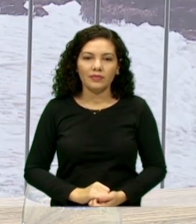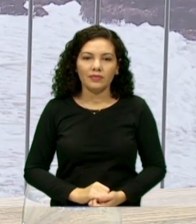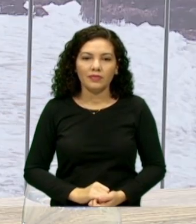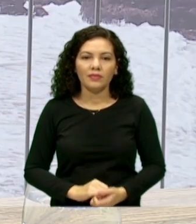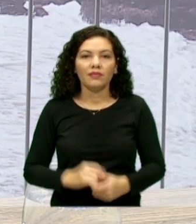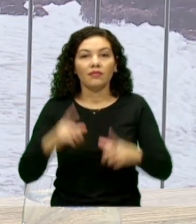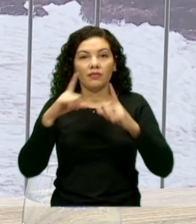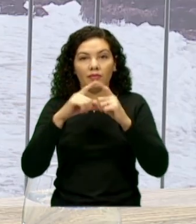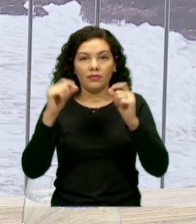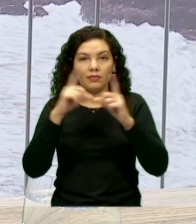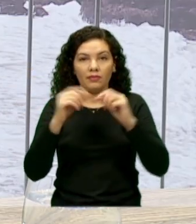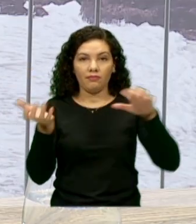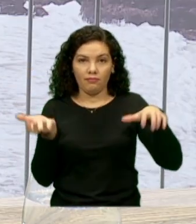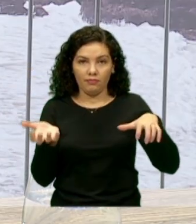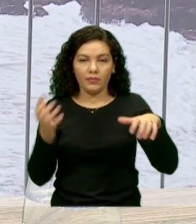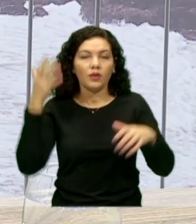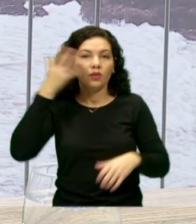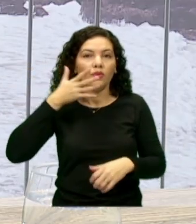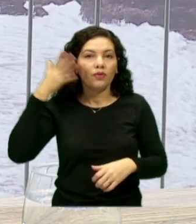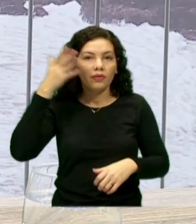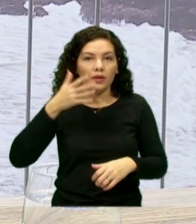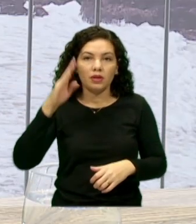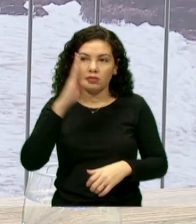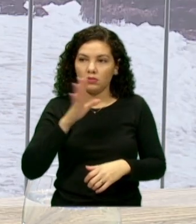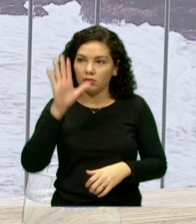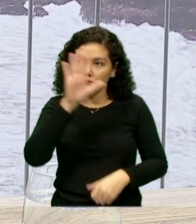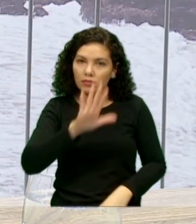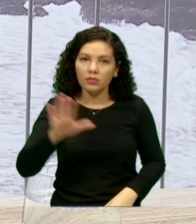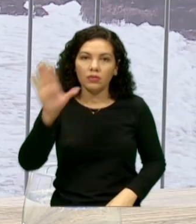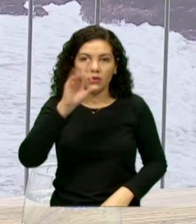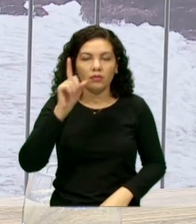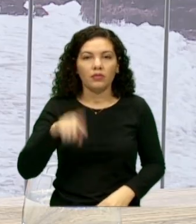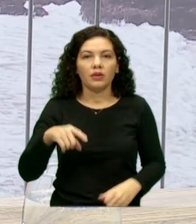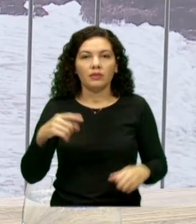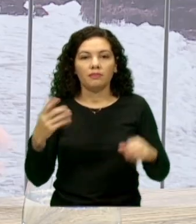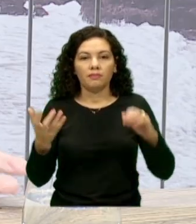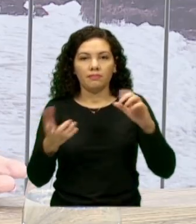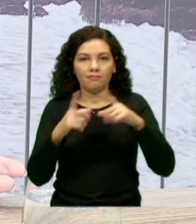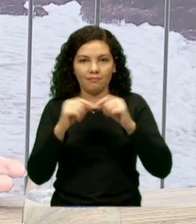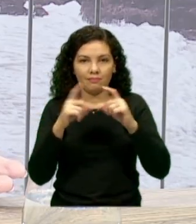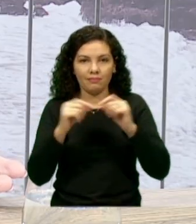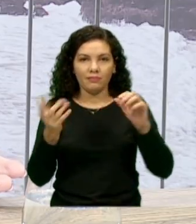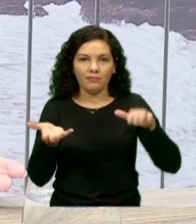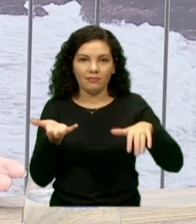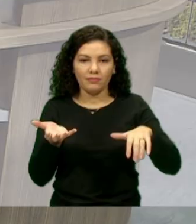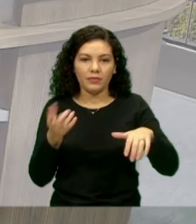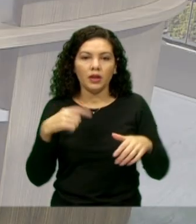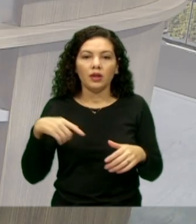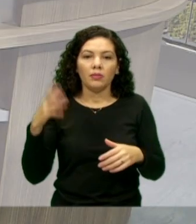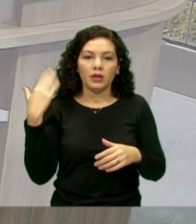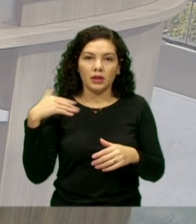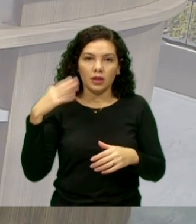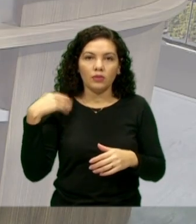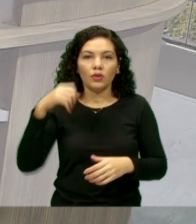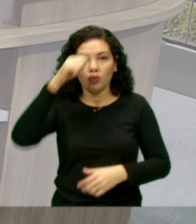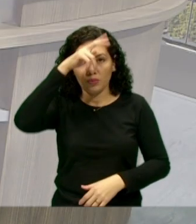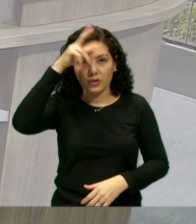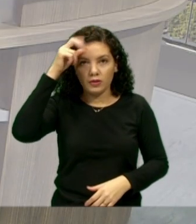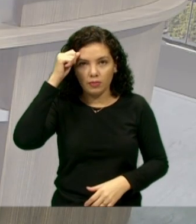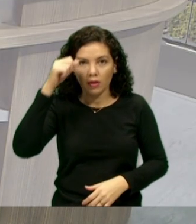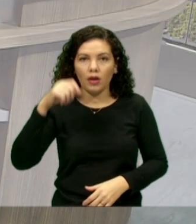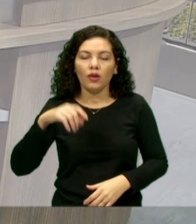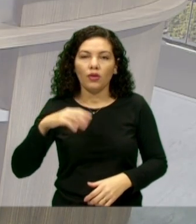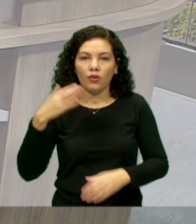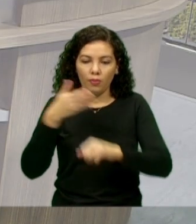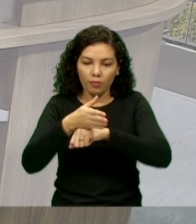Em Brasília, as conferências nacionais sempre são em Brasília. Eu participei da Municipal, inclusive fui